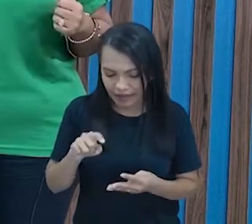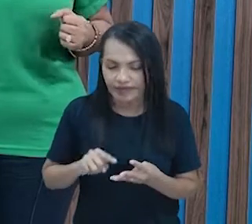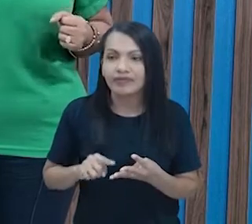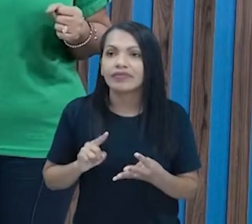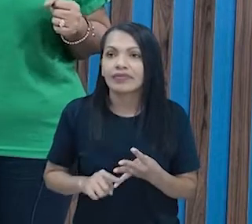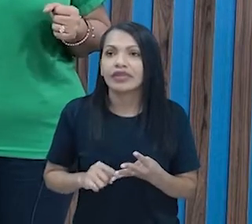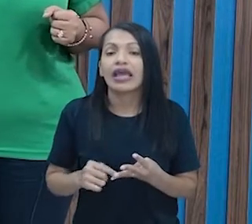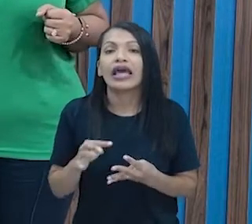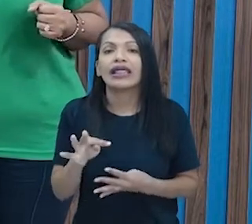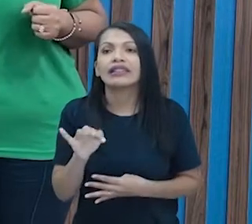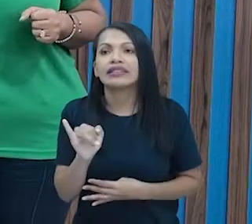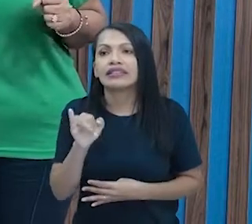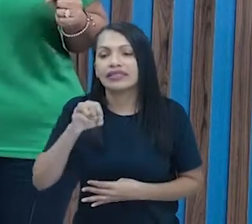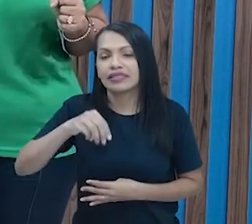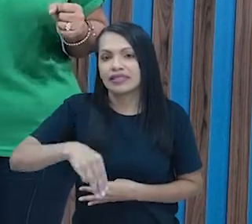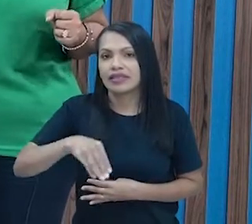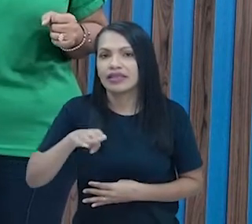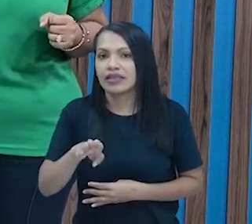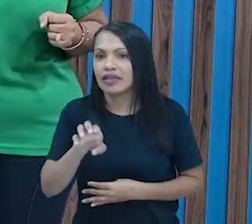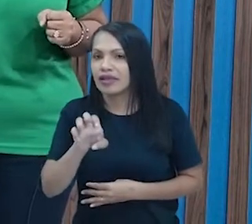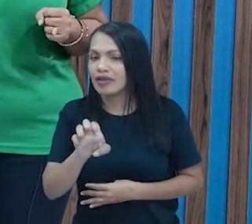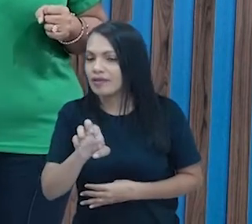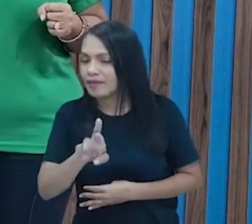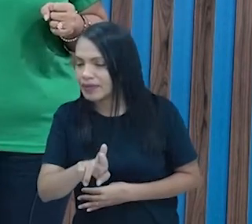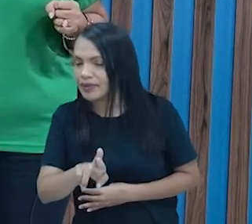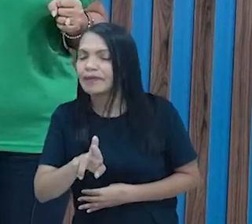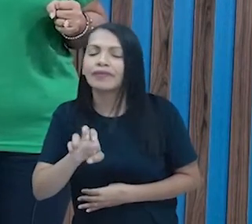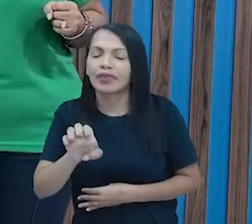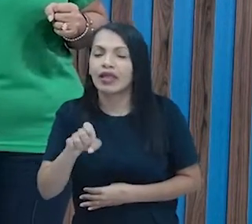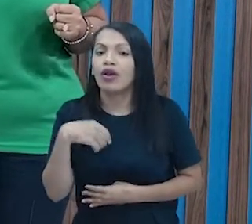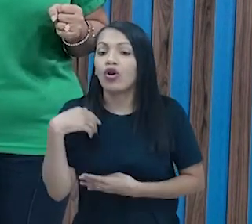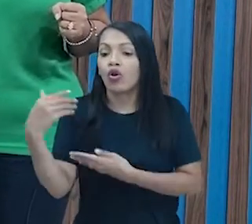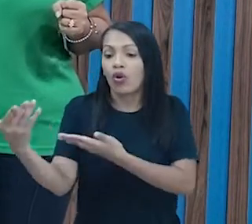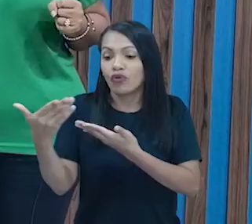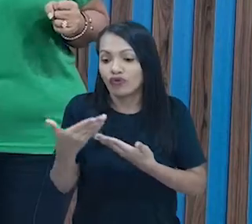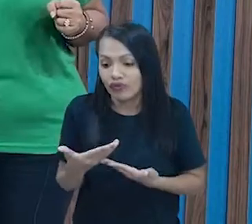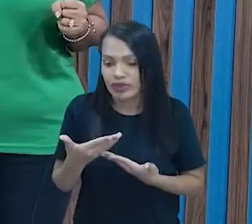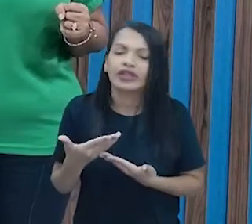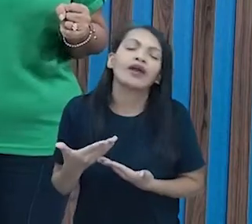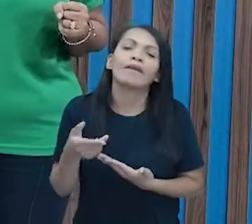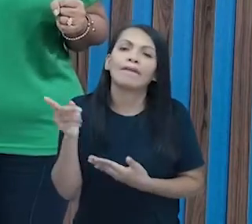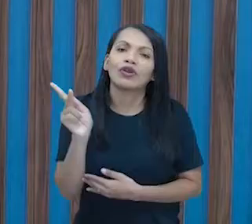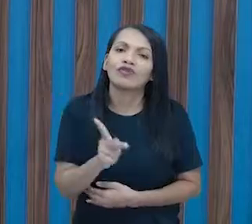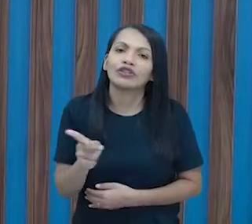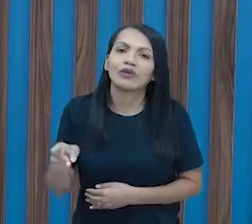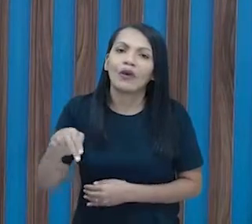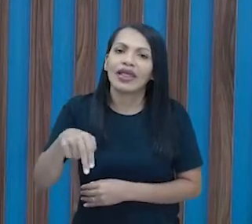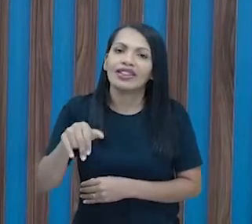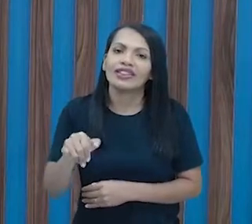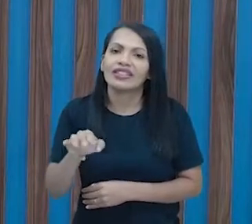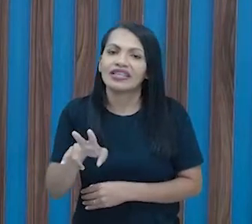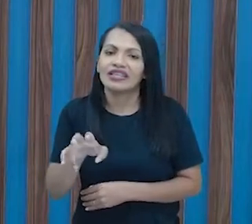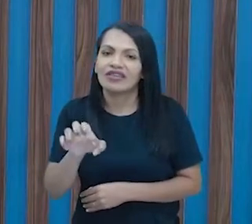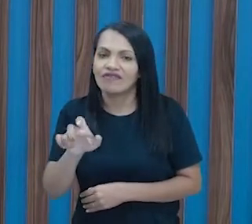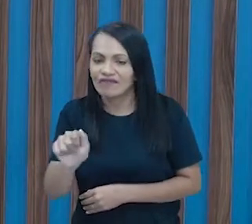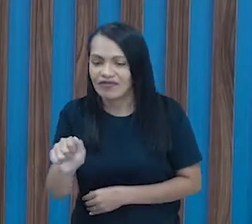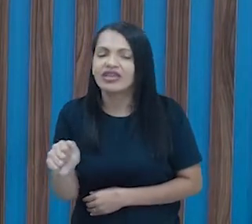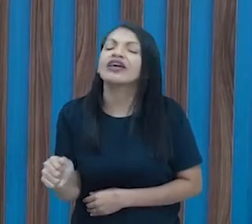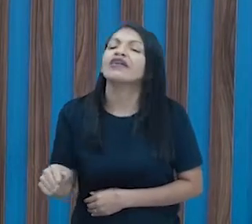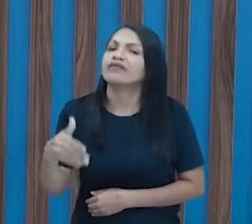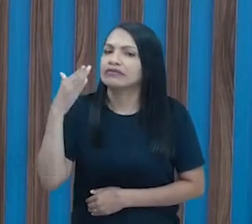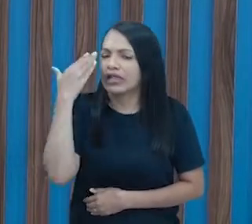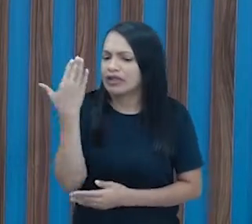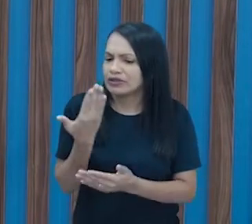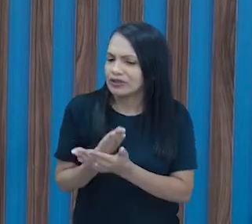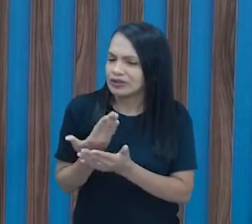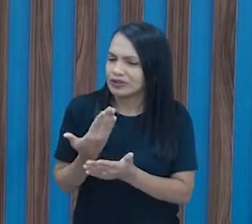convidei a professora da educação infantil, professora Nívia, que estuda música, toca instrumentos, canta num grupo, sabe do